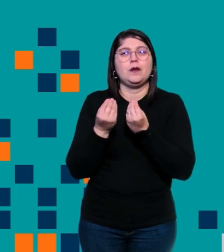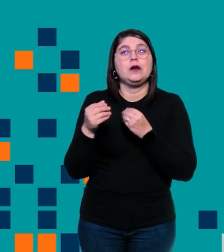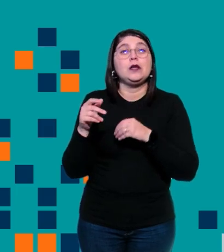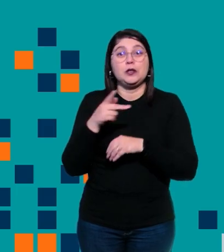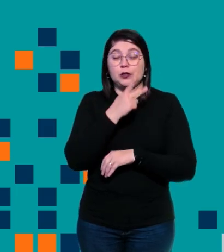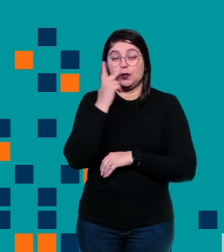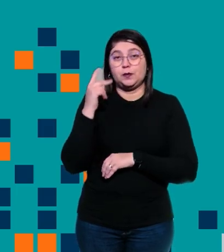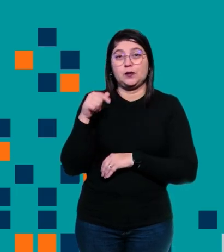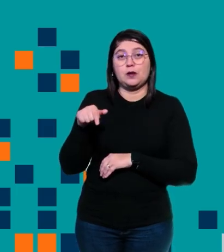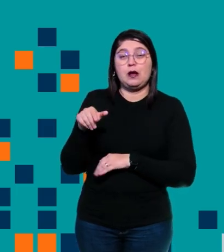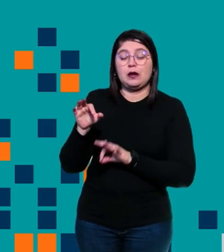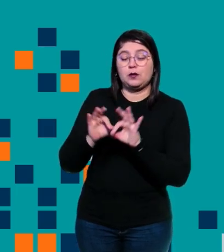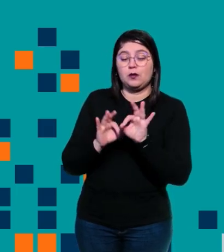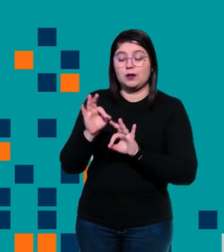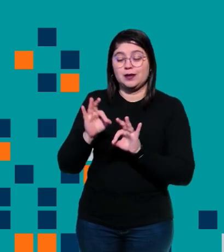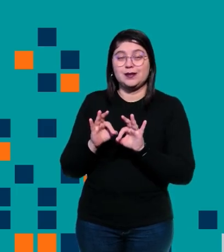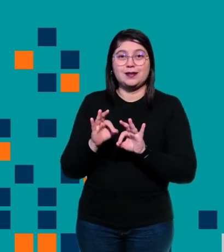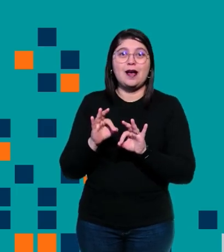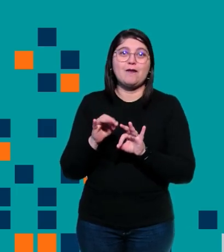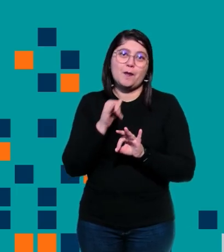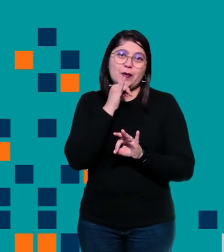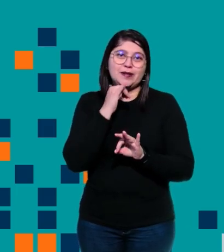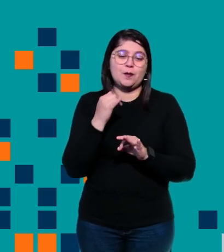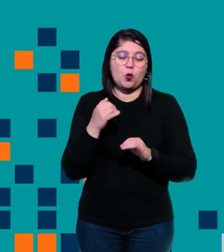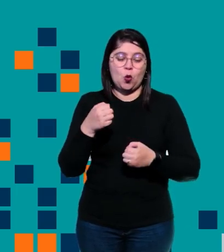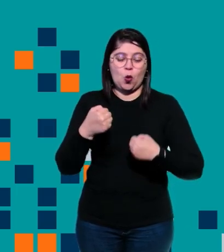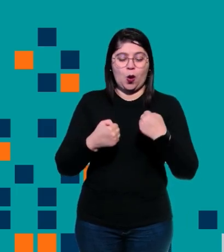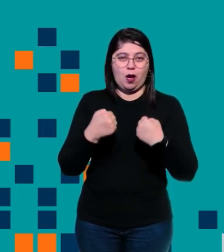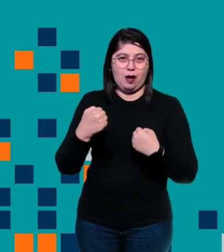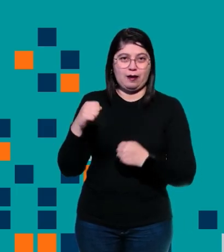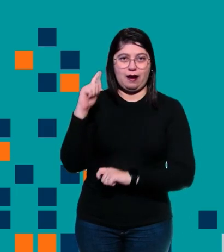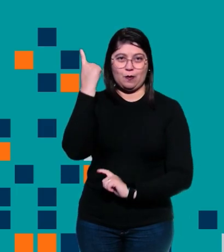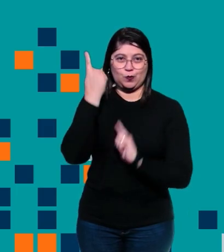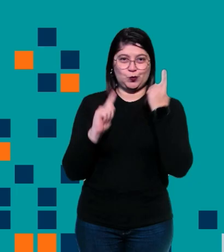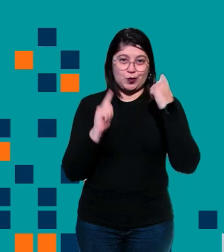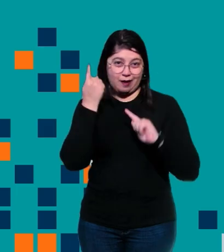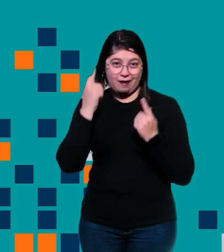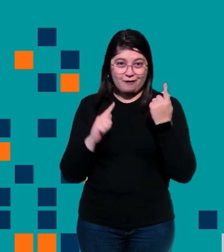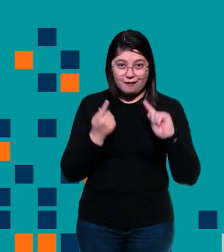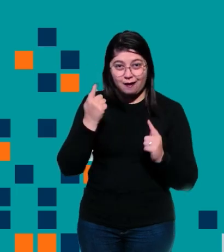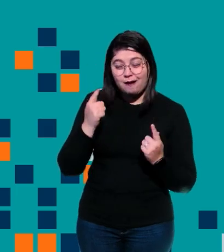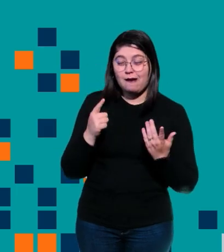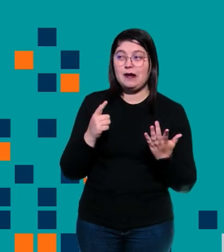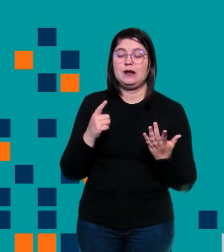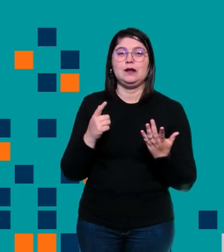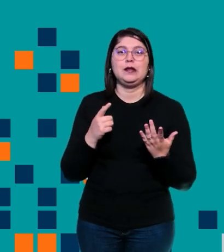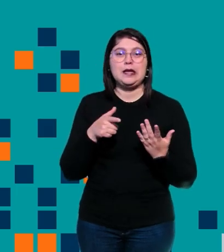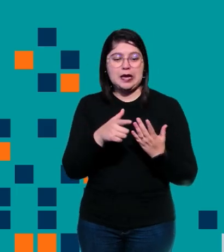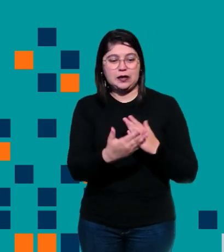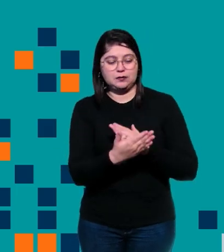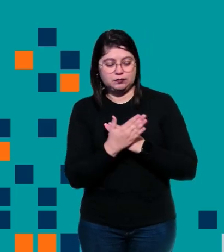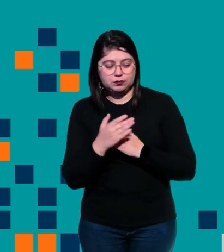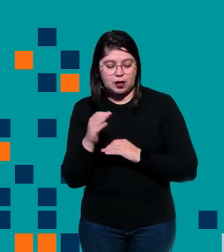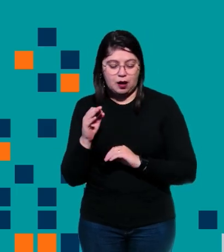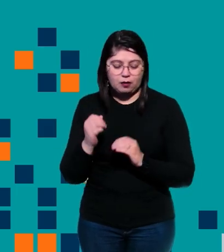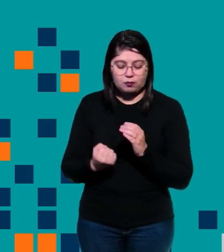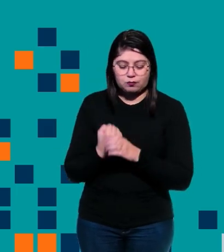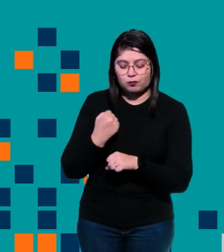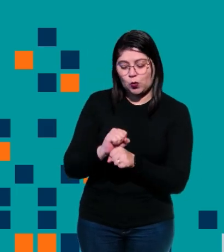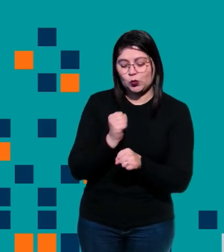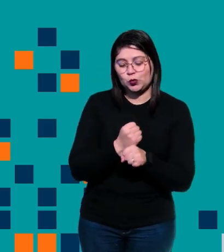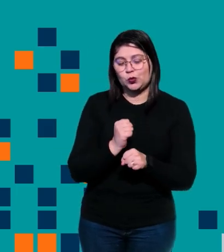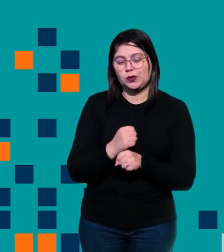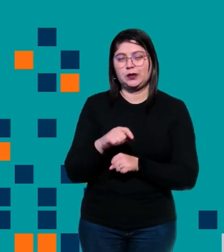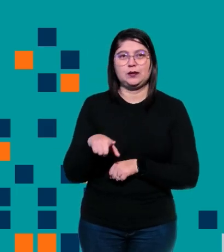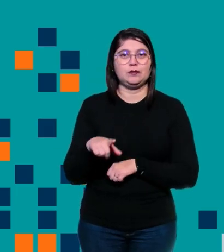os carros alegóricos do Carnaval, né? Acho que essa relação é bacana também, né? Da mão de obra, né? Ou seja... E tem uma